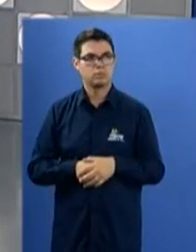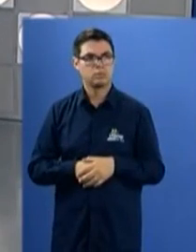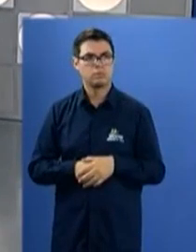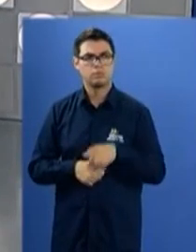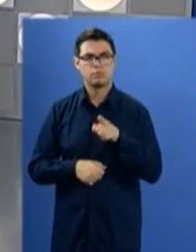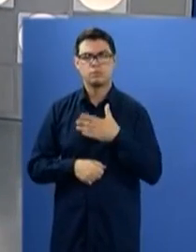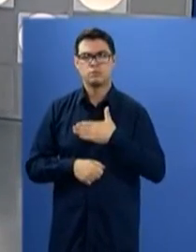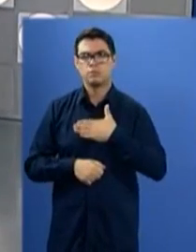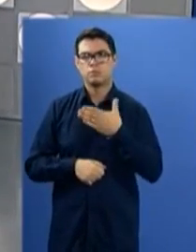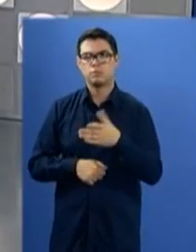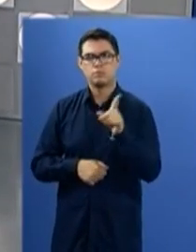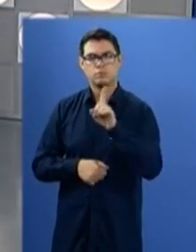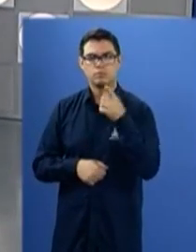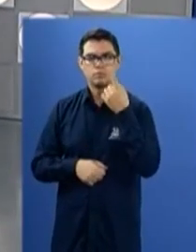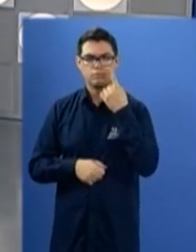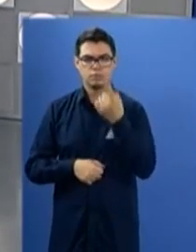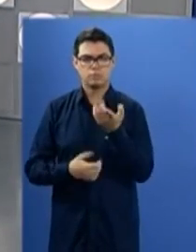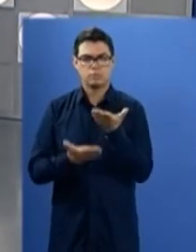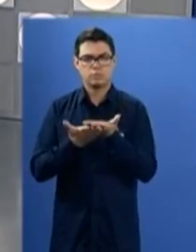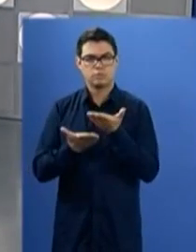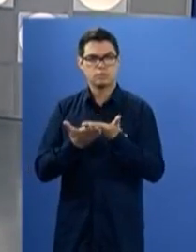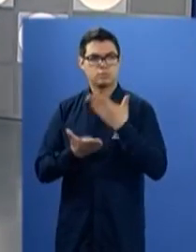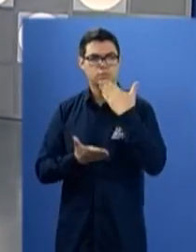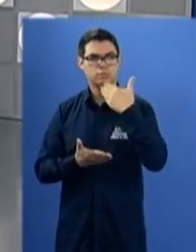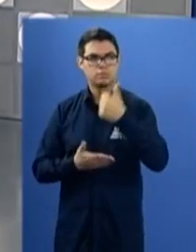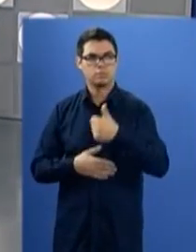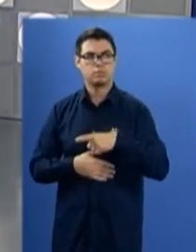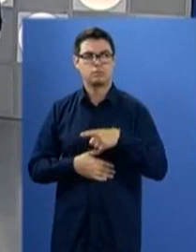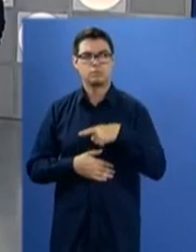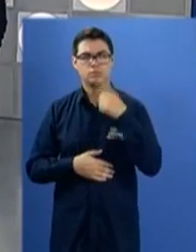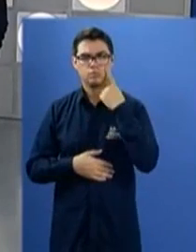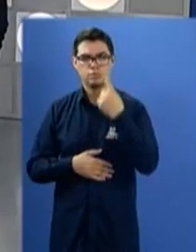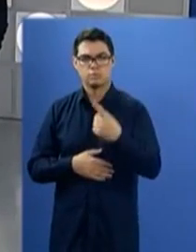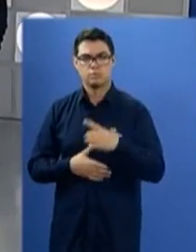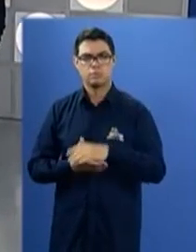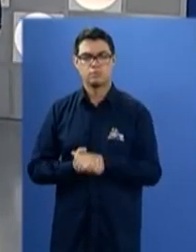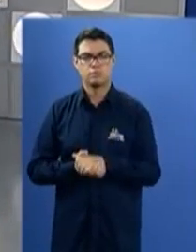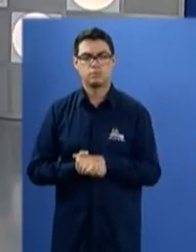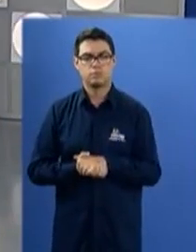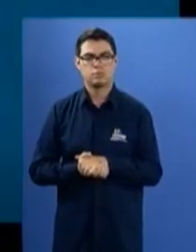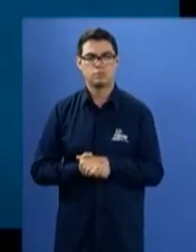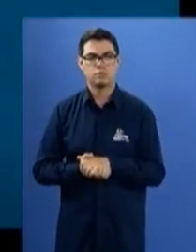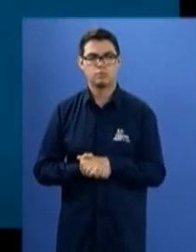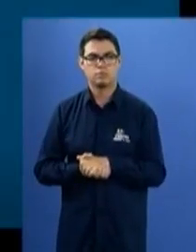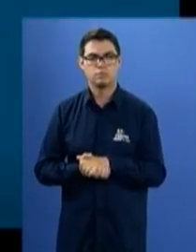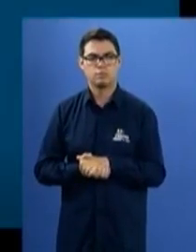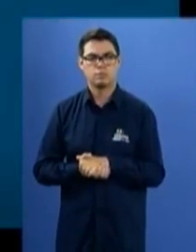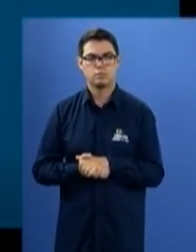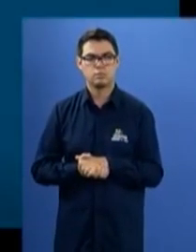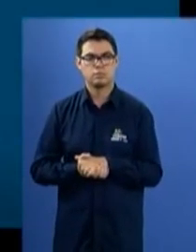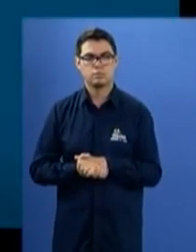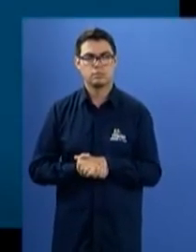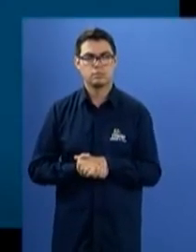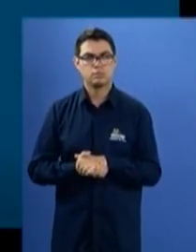não se assustem, nós vamos desmembrar essa fórmula. Me acompanhe aqui. Então, a fórmula